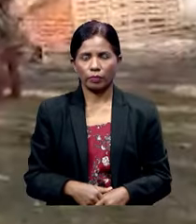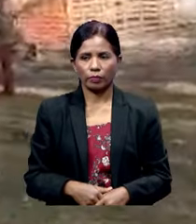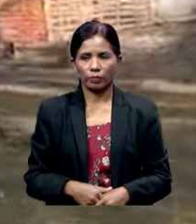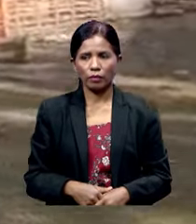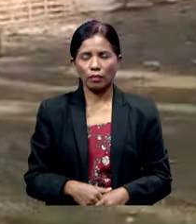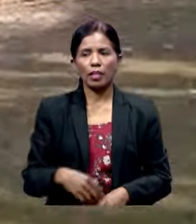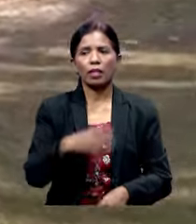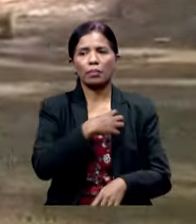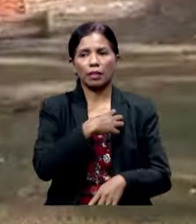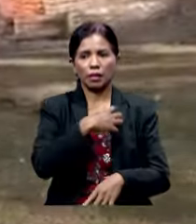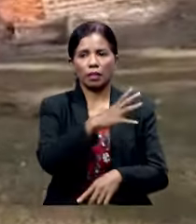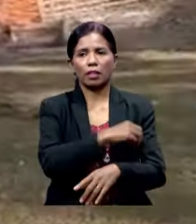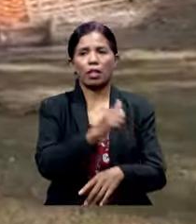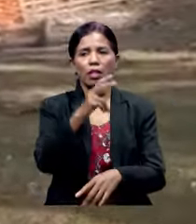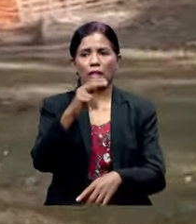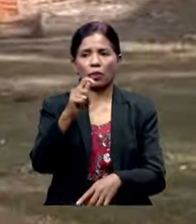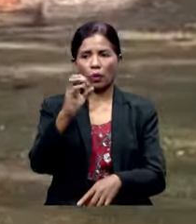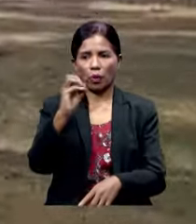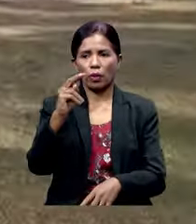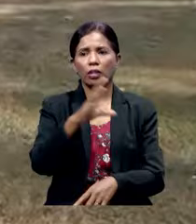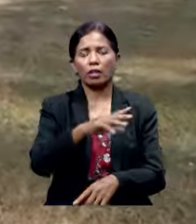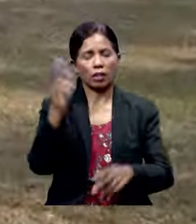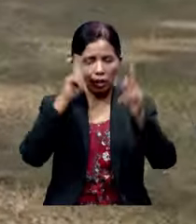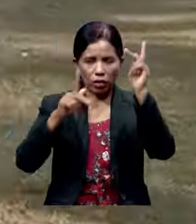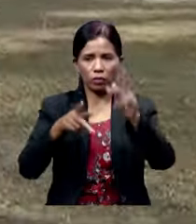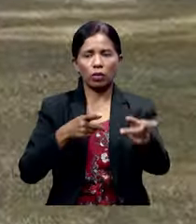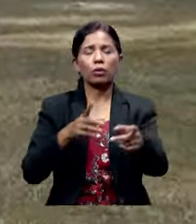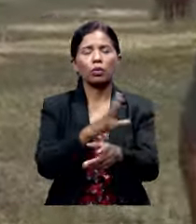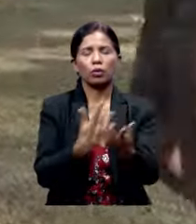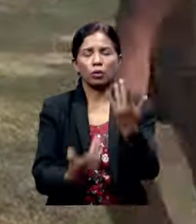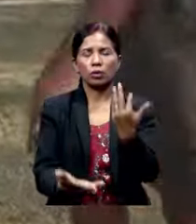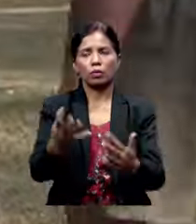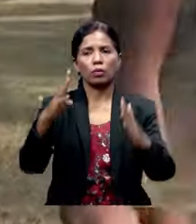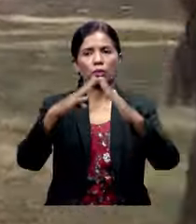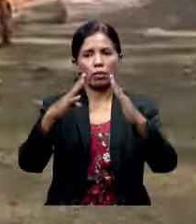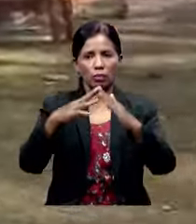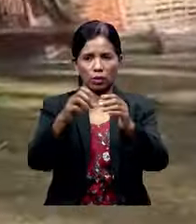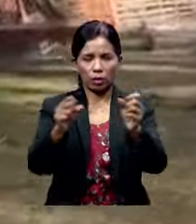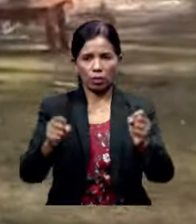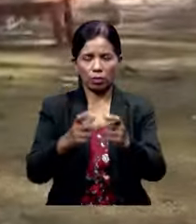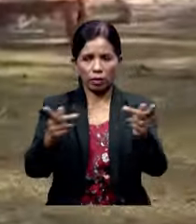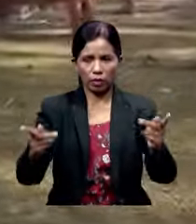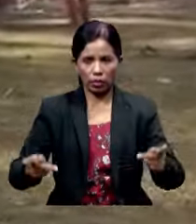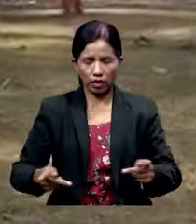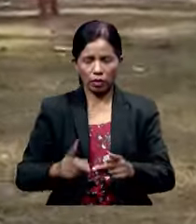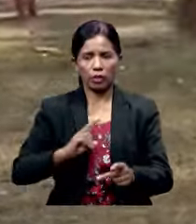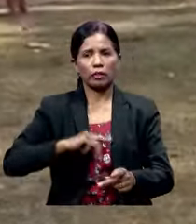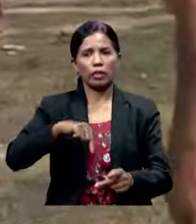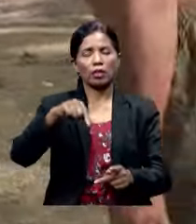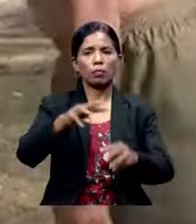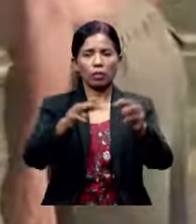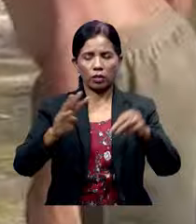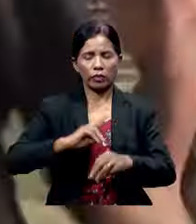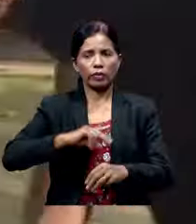Portavoz Pentel, superintendente Antonio de Luz ateten, caso suno uma nebe acontece e suco bahalara wine posto administrativo Vikeke Vila, município